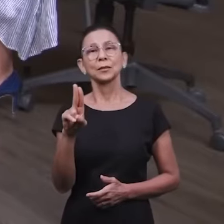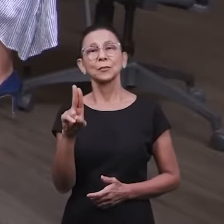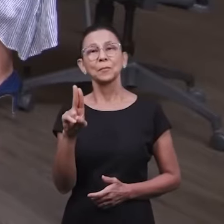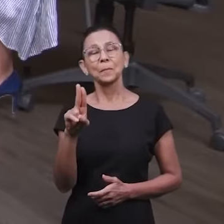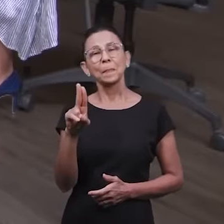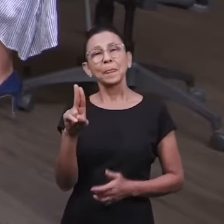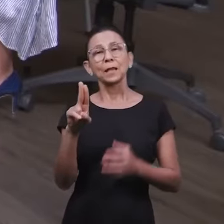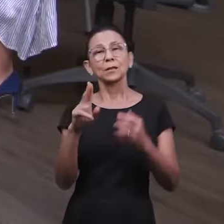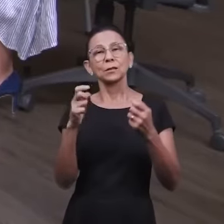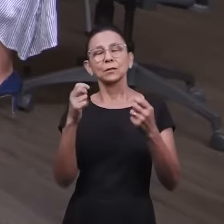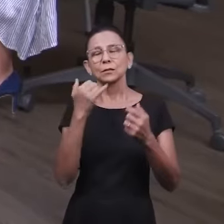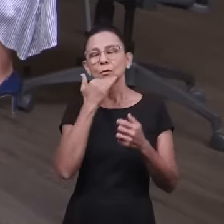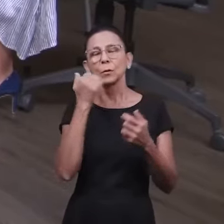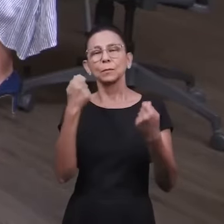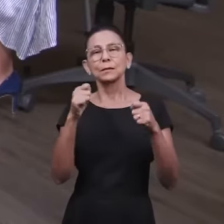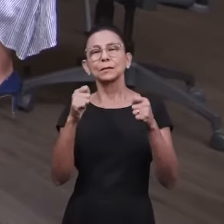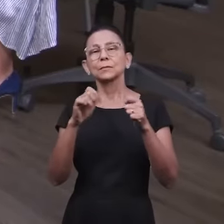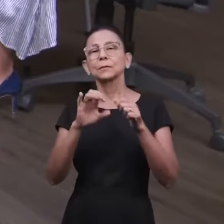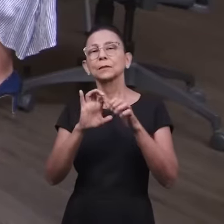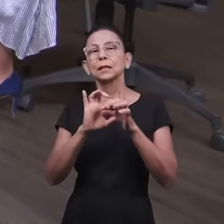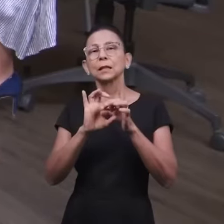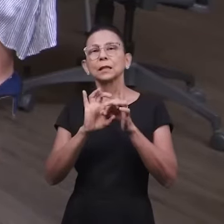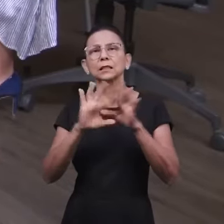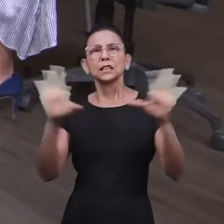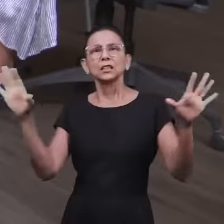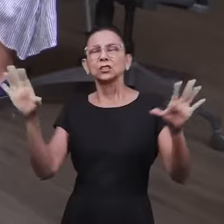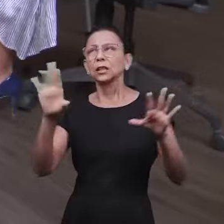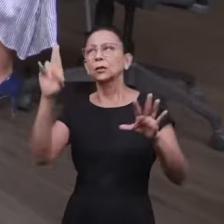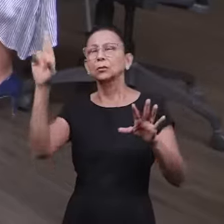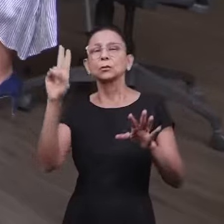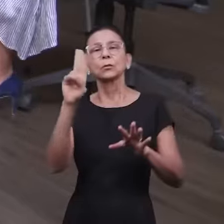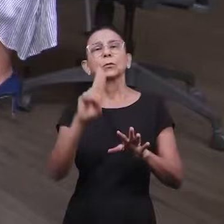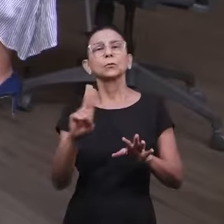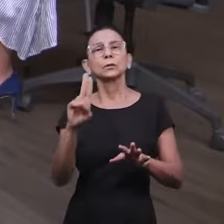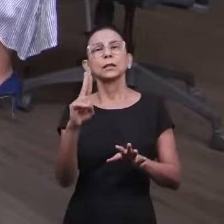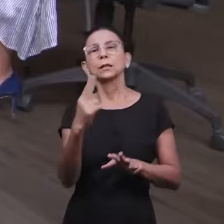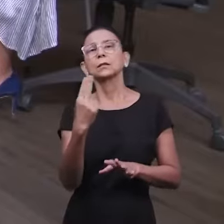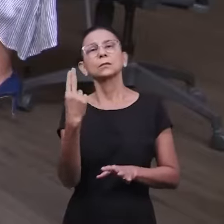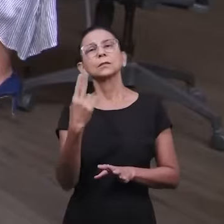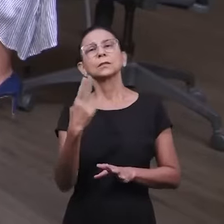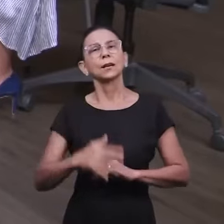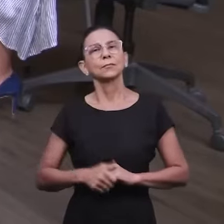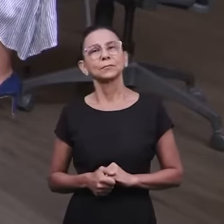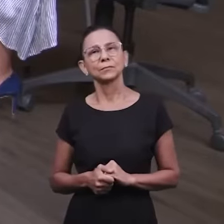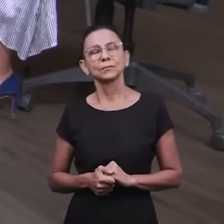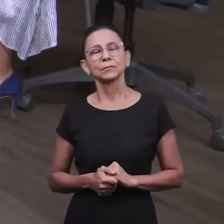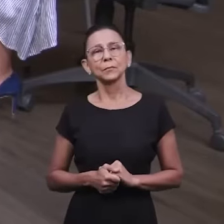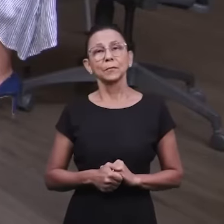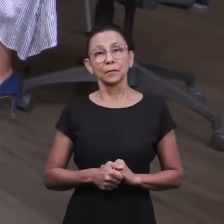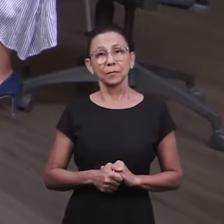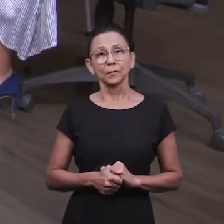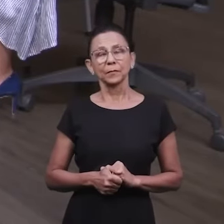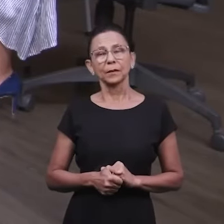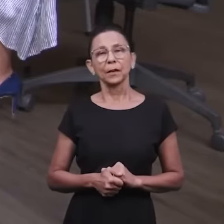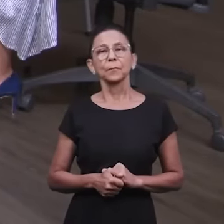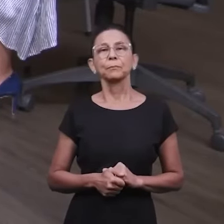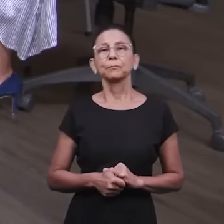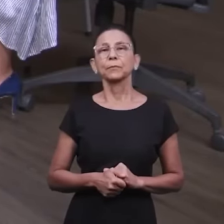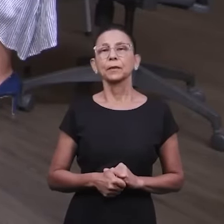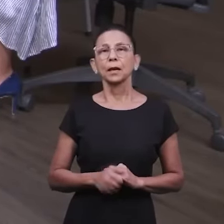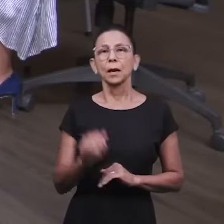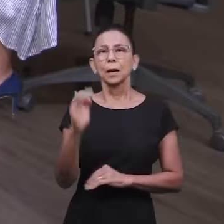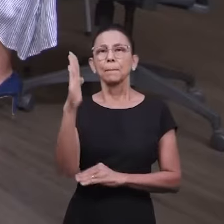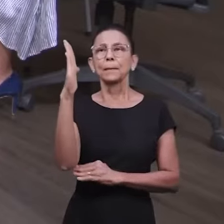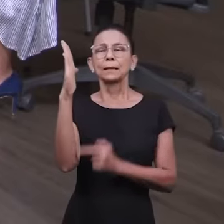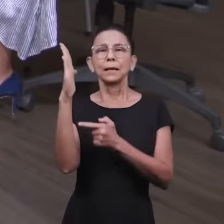buscar madeira no campo. Ele entendia disso. Ele tinha que observar o quê? As características da madeira. Porque a madeira tem características. Essa